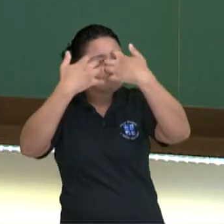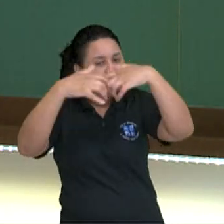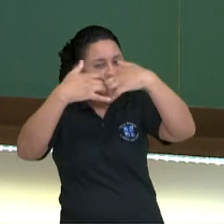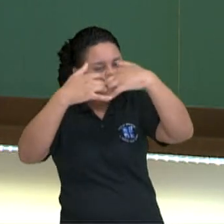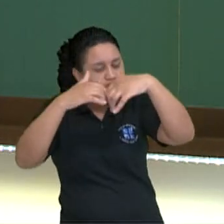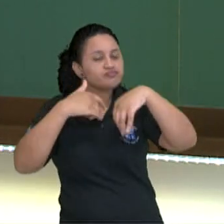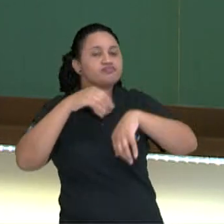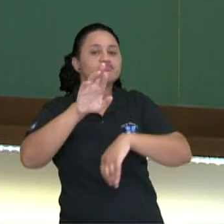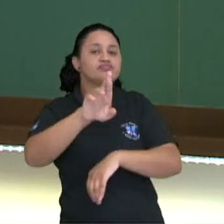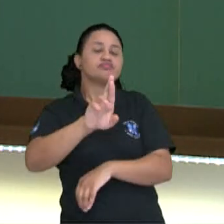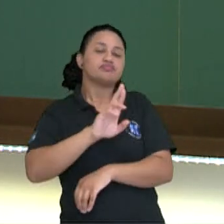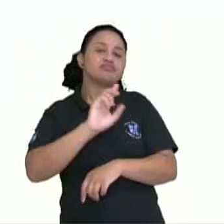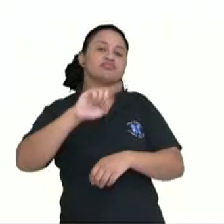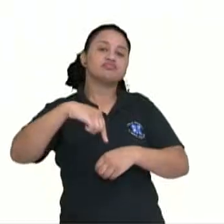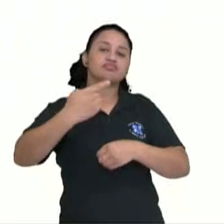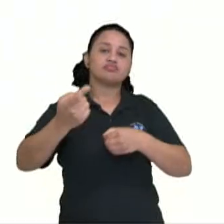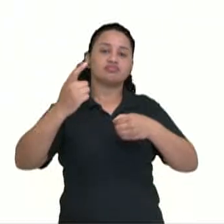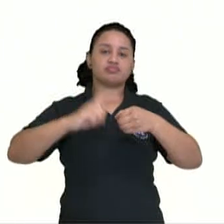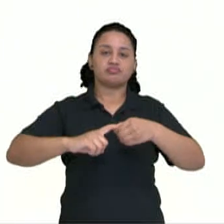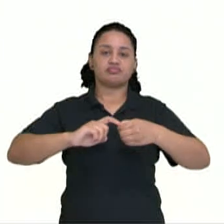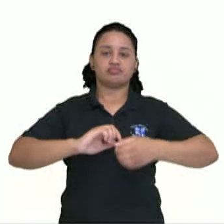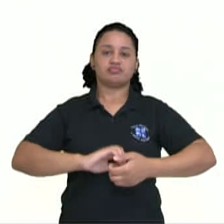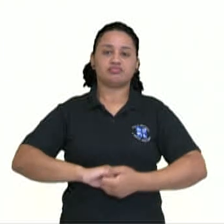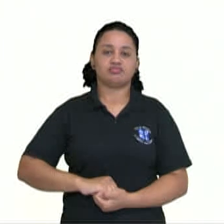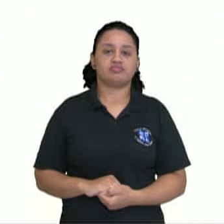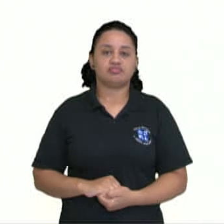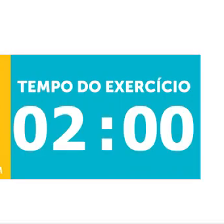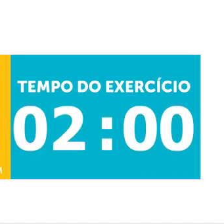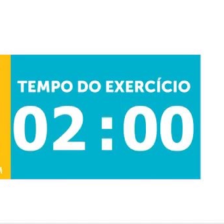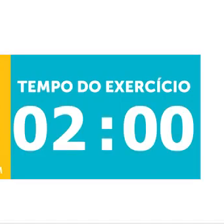você responder e eu já volto.